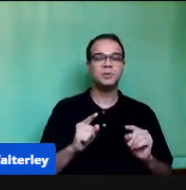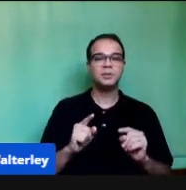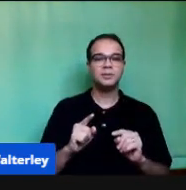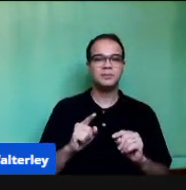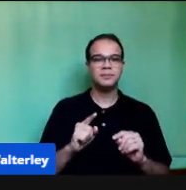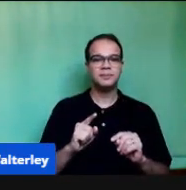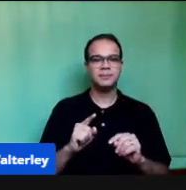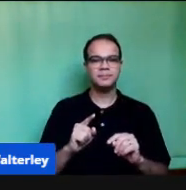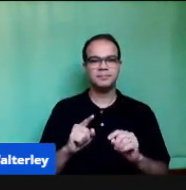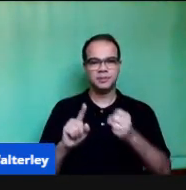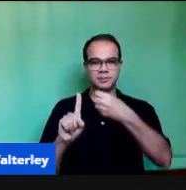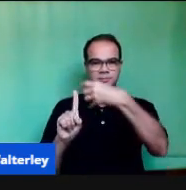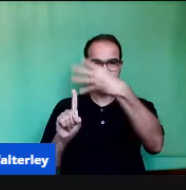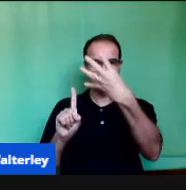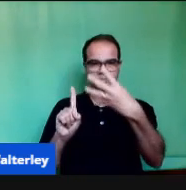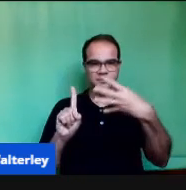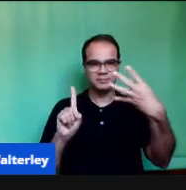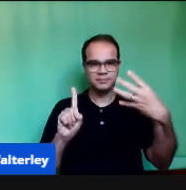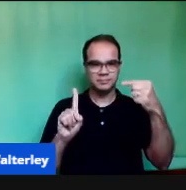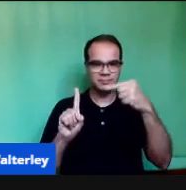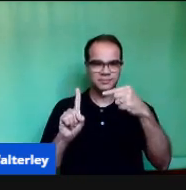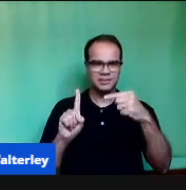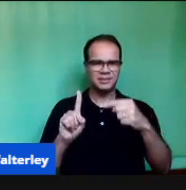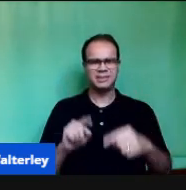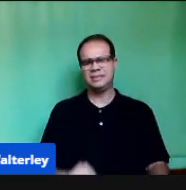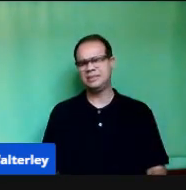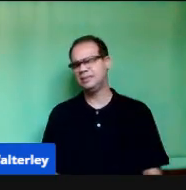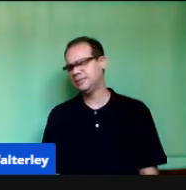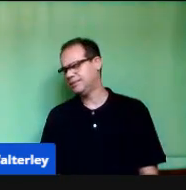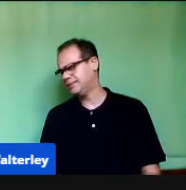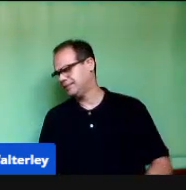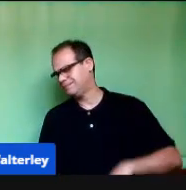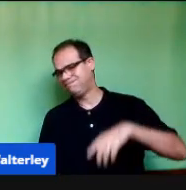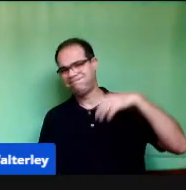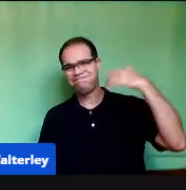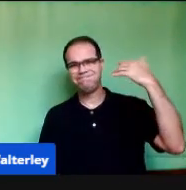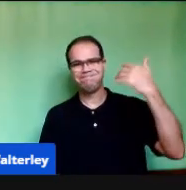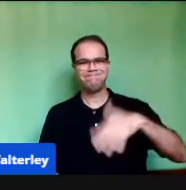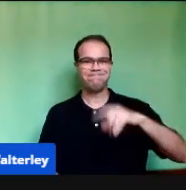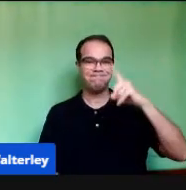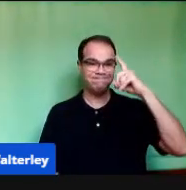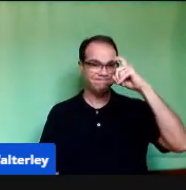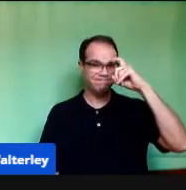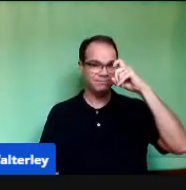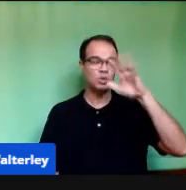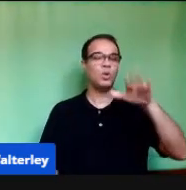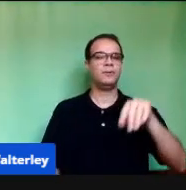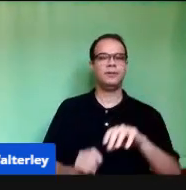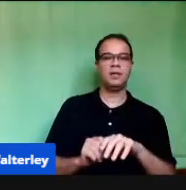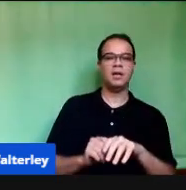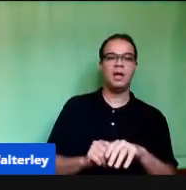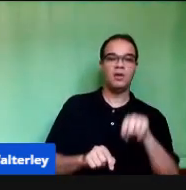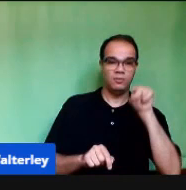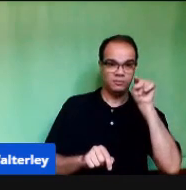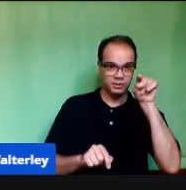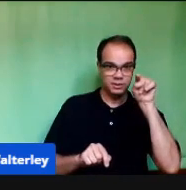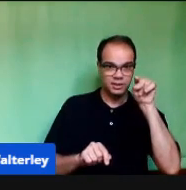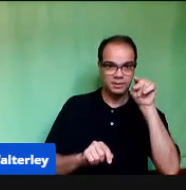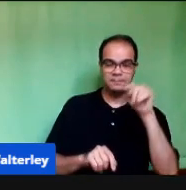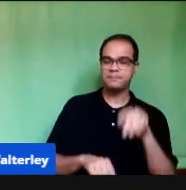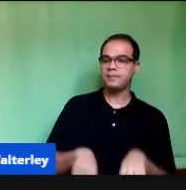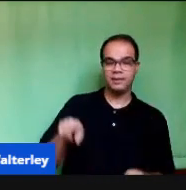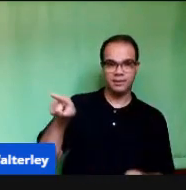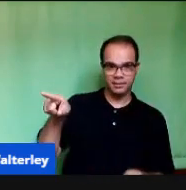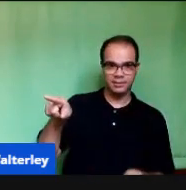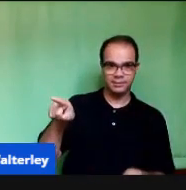estudante LGBT, o pior lugar para se estar. Qualquer LGBT que você for conversar, ele vai narrar a